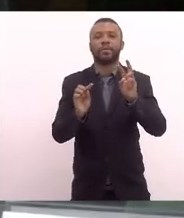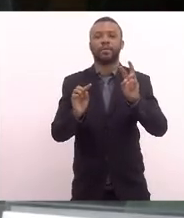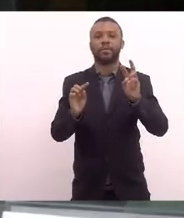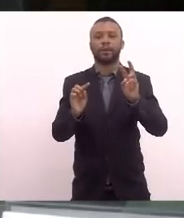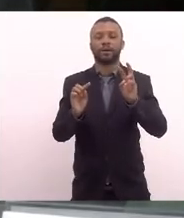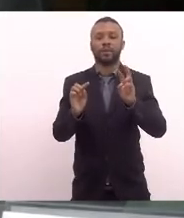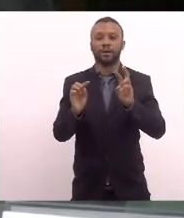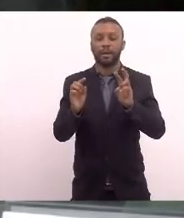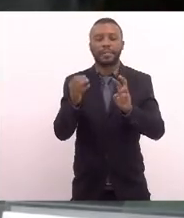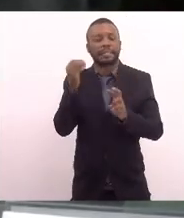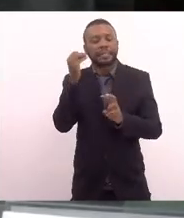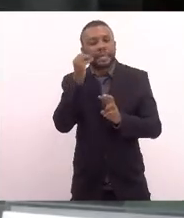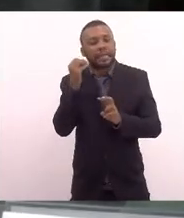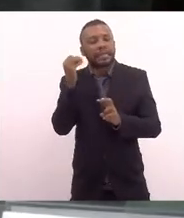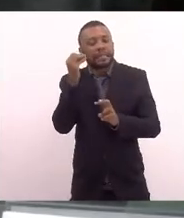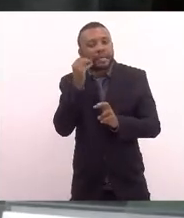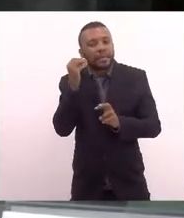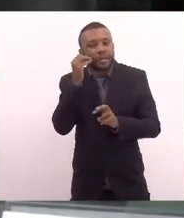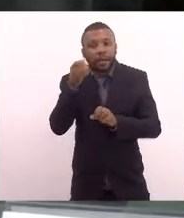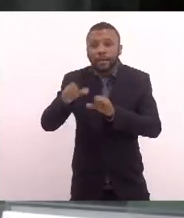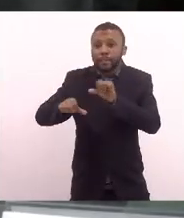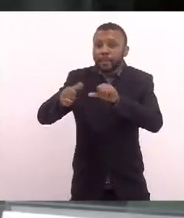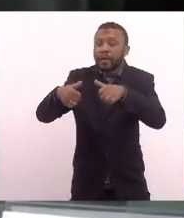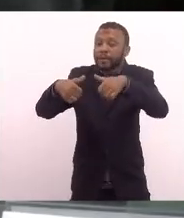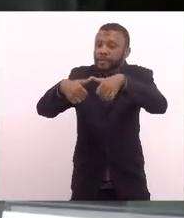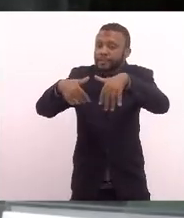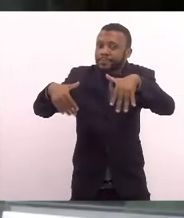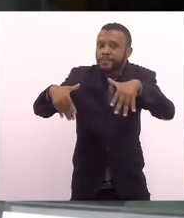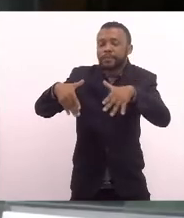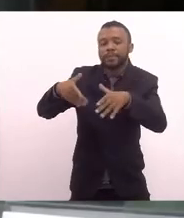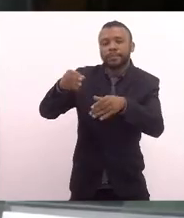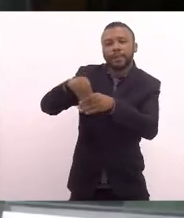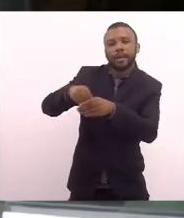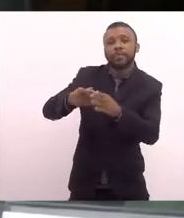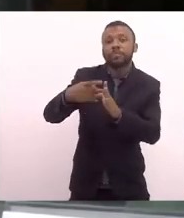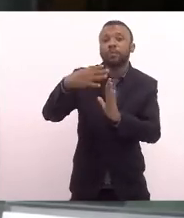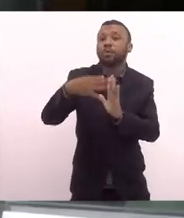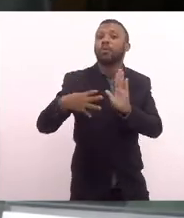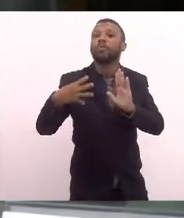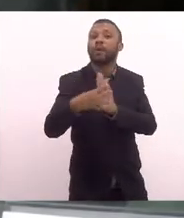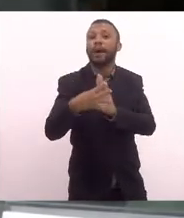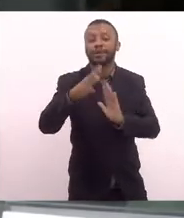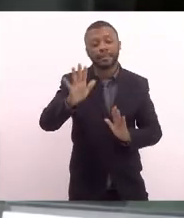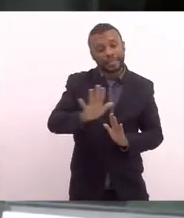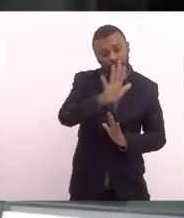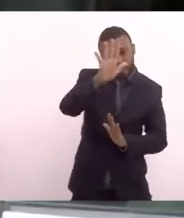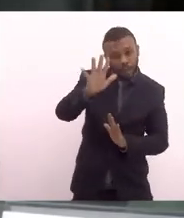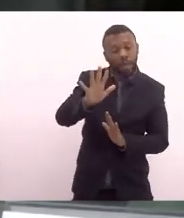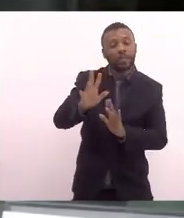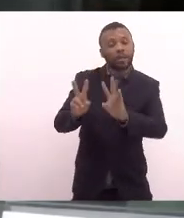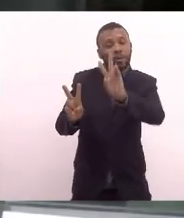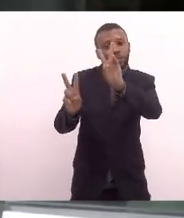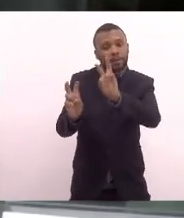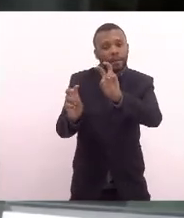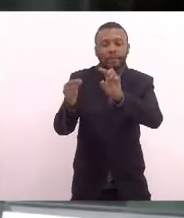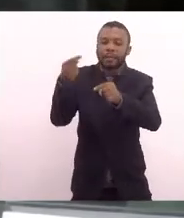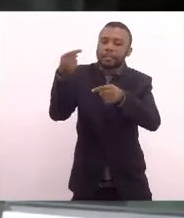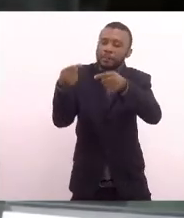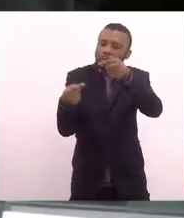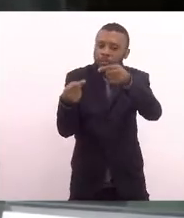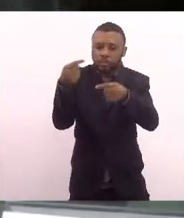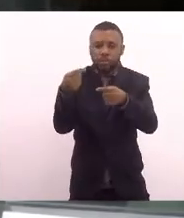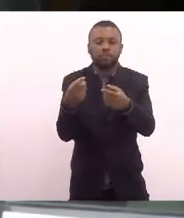as tentativas de mudança das diretrizes curriculares nacionais, que também é um tema muito em alta nesse ano,